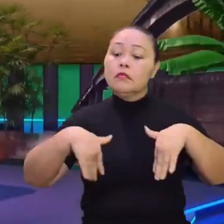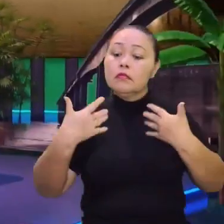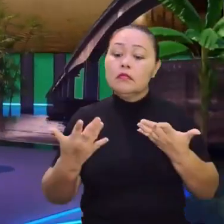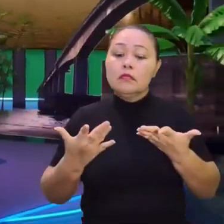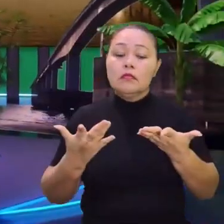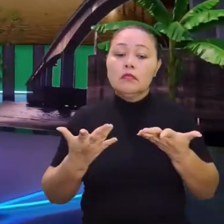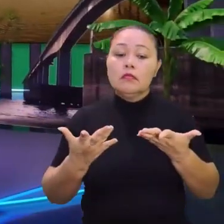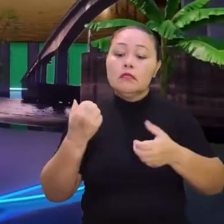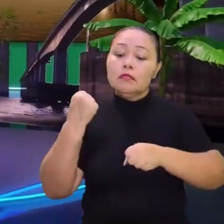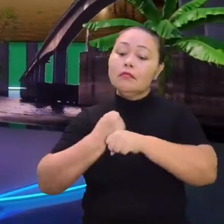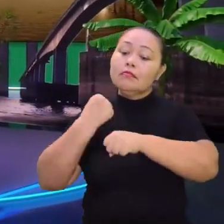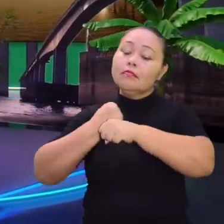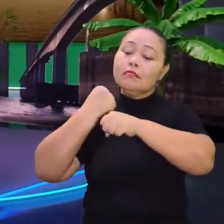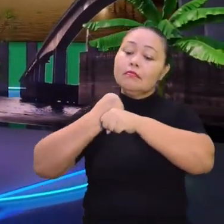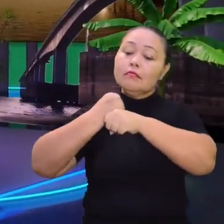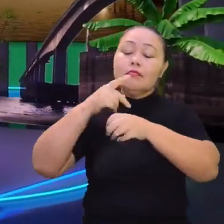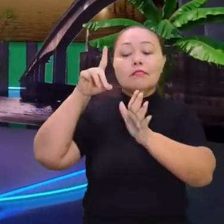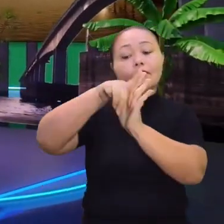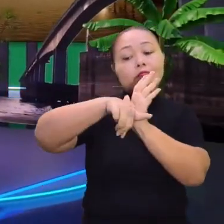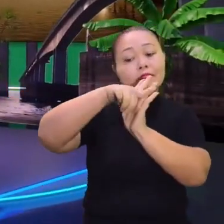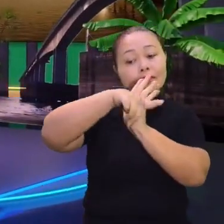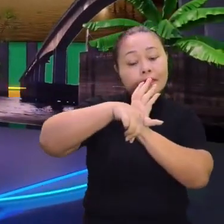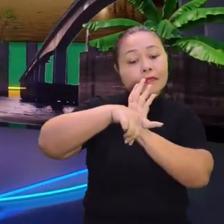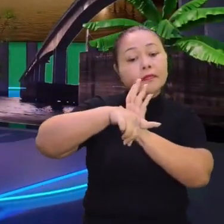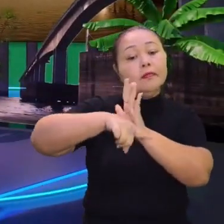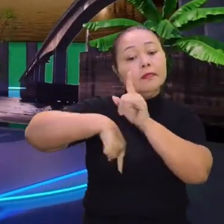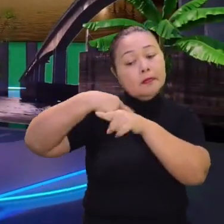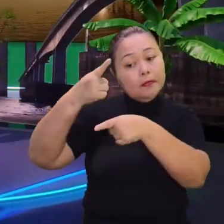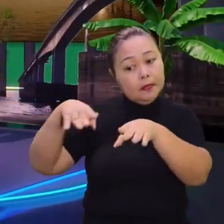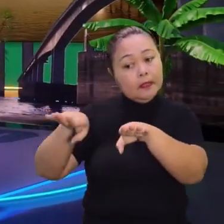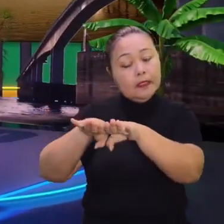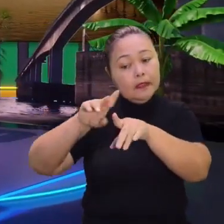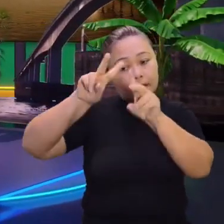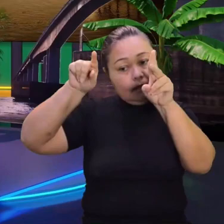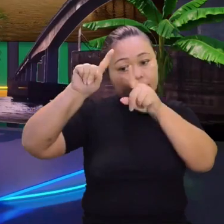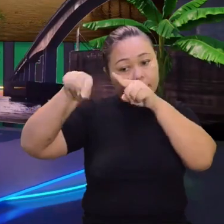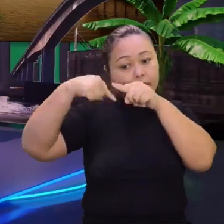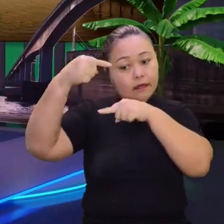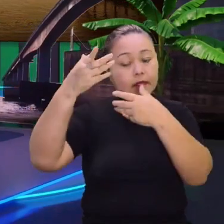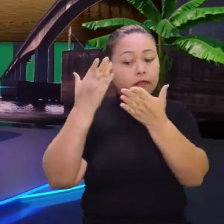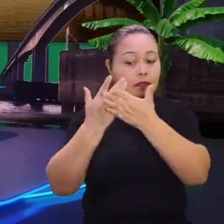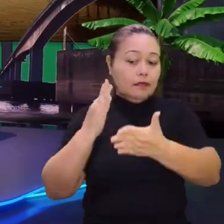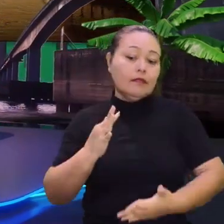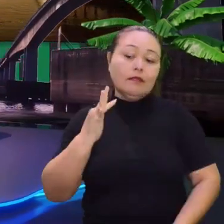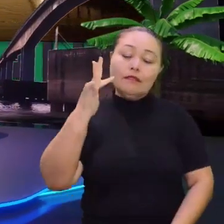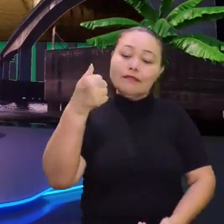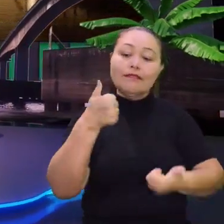finalizou aí com a construção da estrada de ferro Madeira Mamoré, que também será tema de uma aula